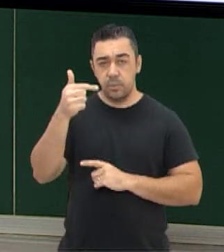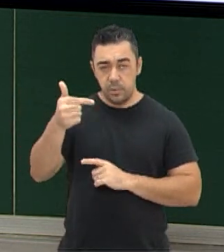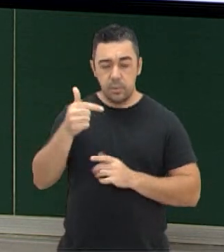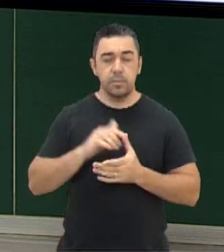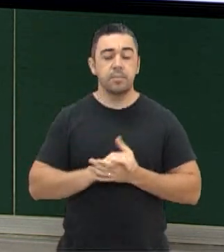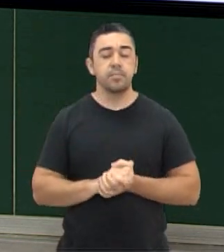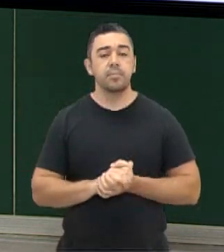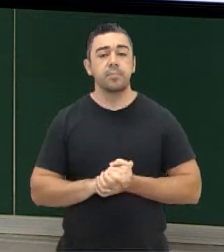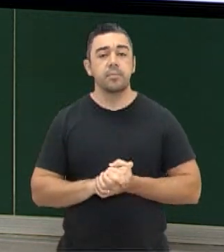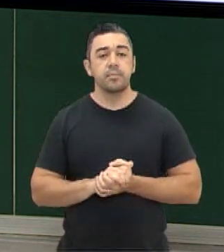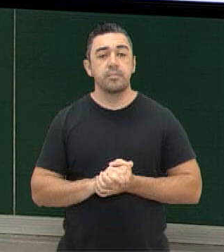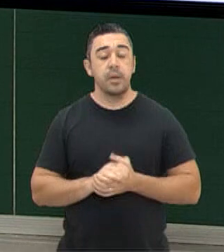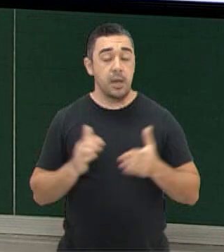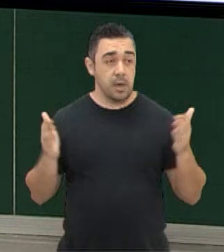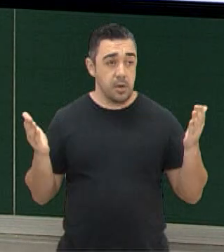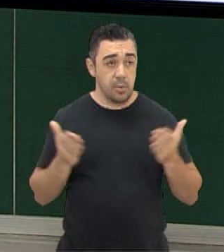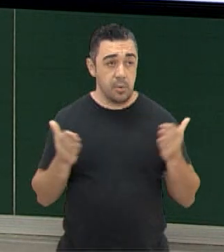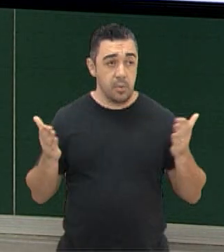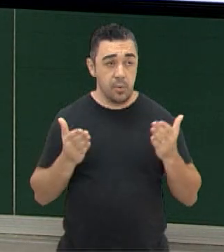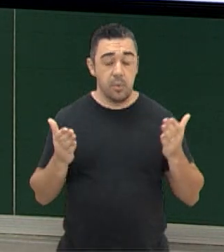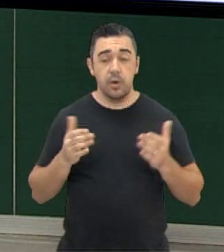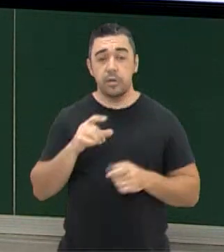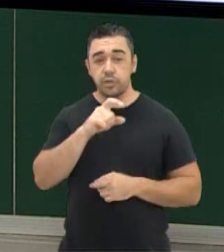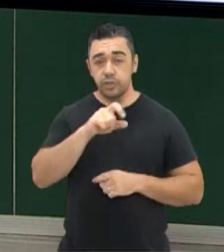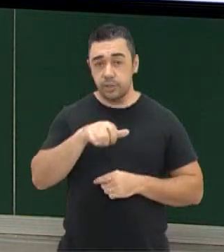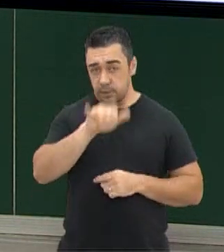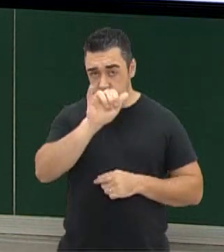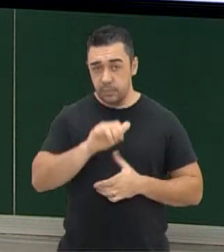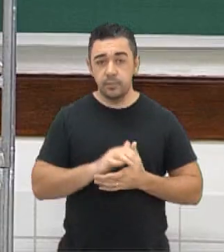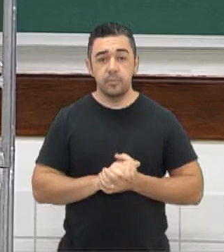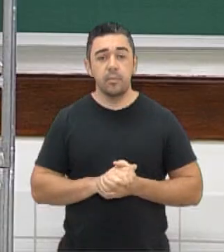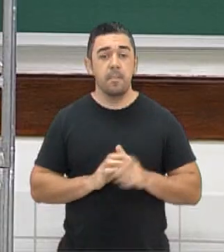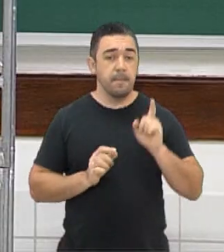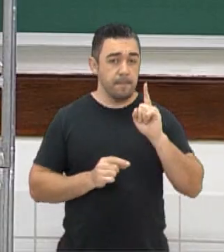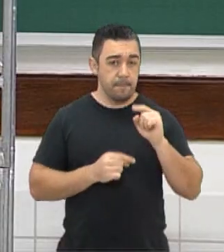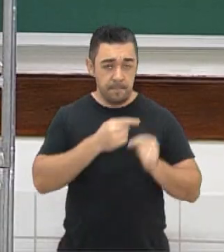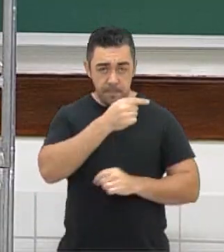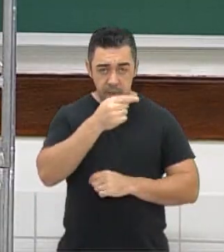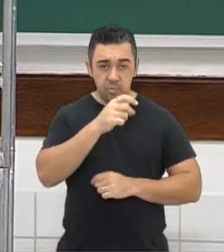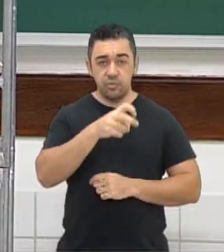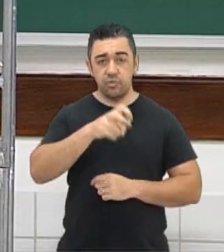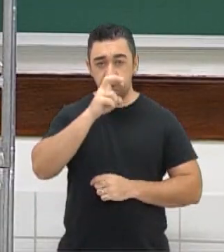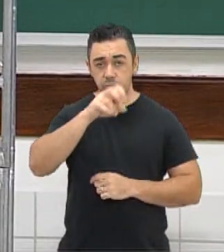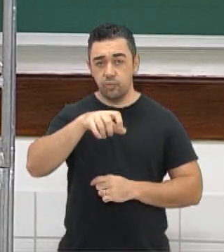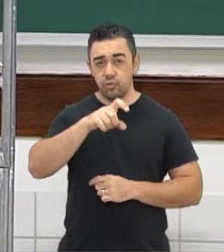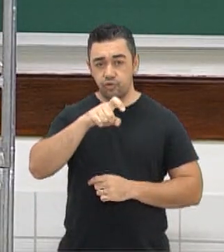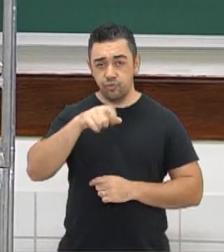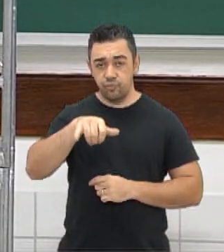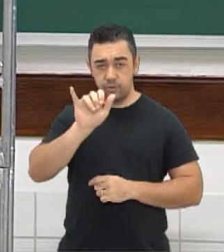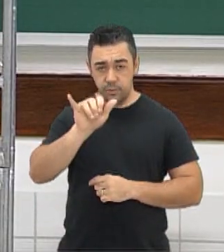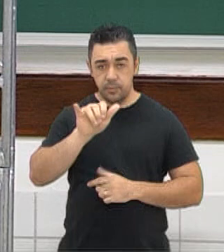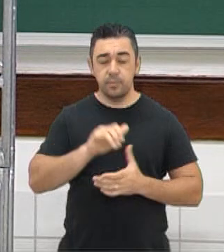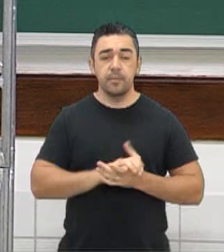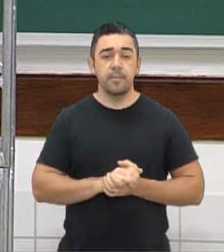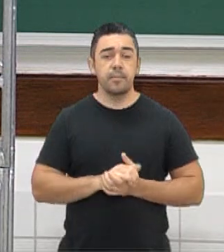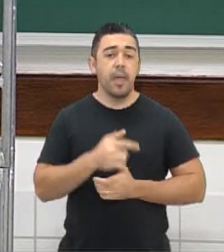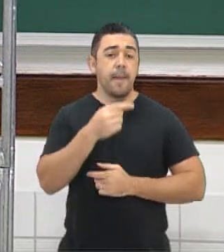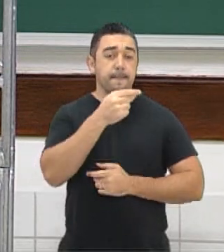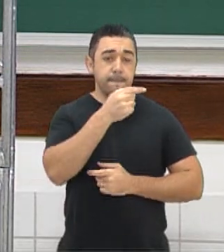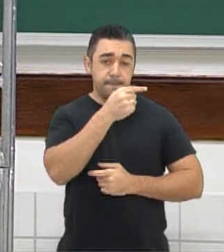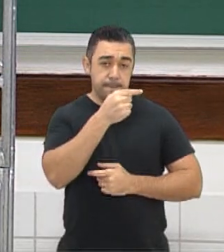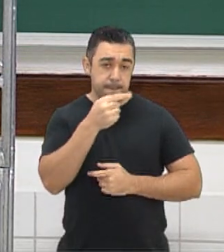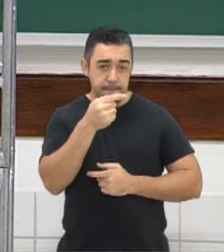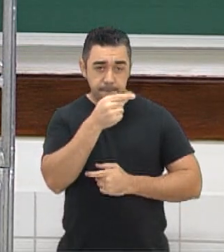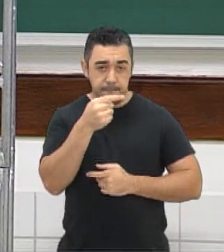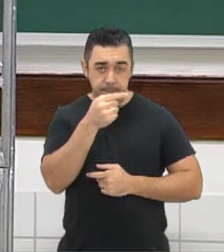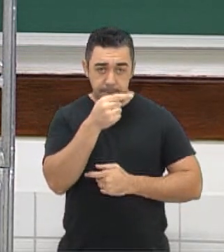3y ao quadrado. Agora, eu vou pro xy. Então, eu tenho menos 5xy